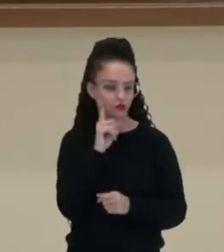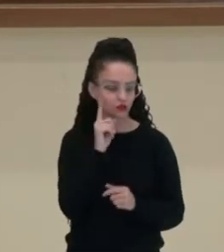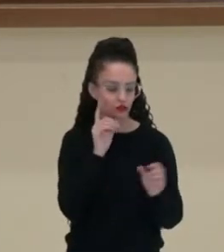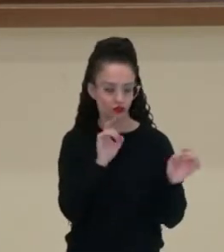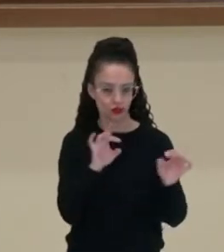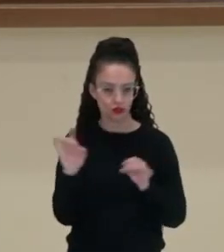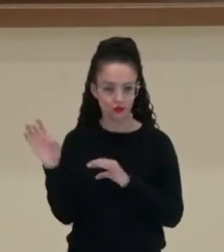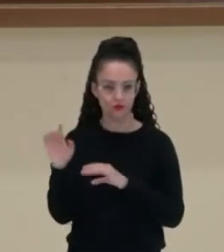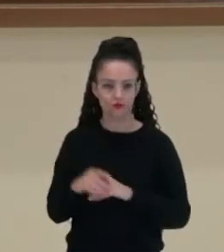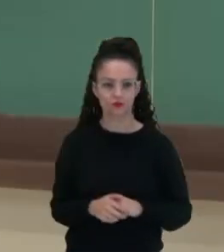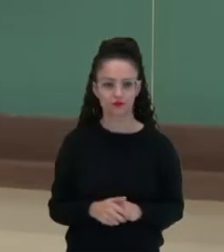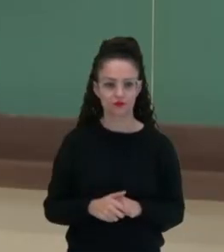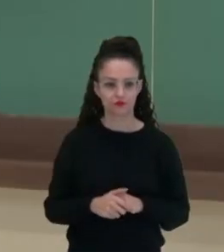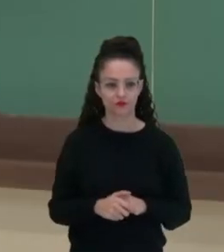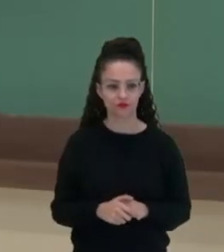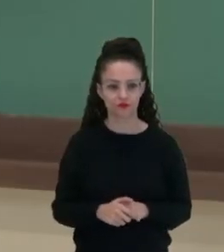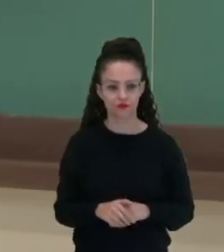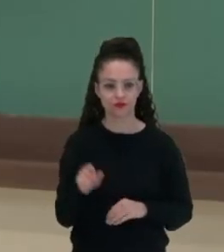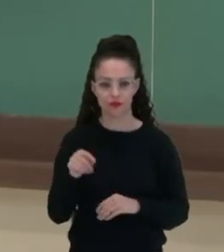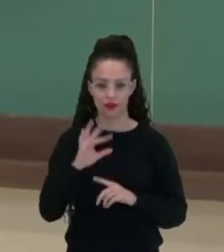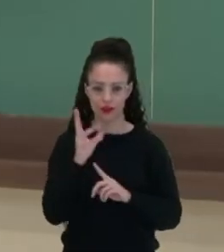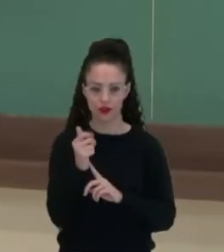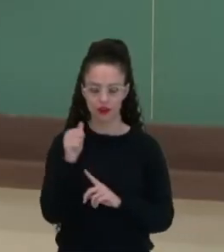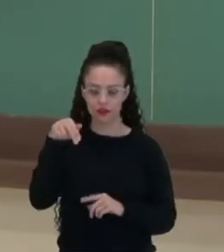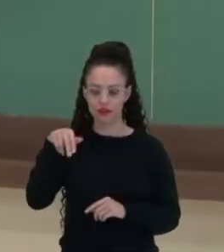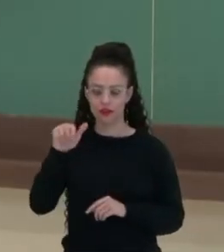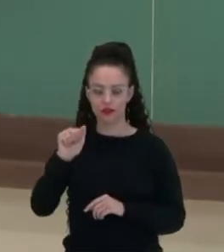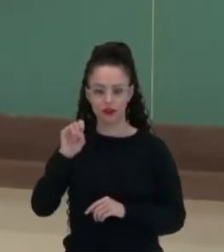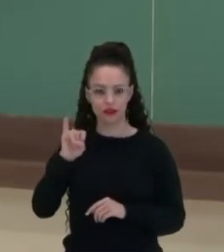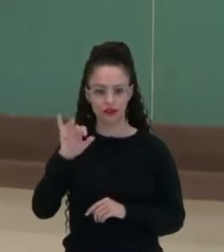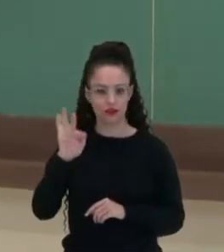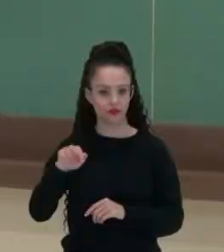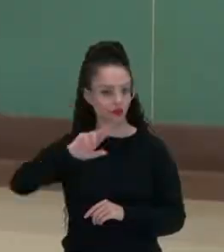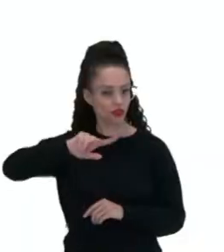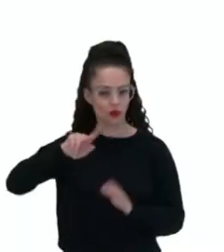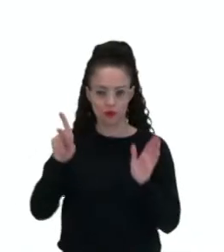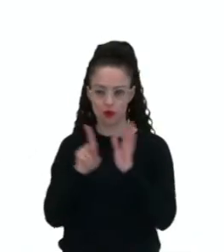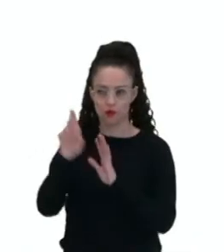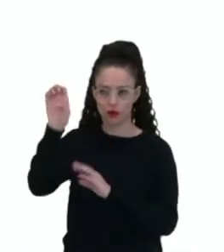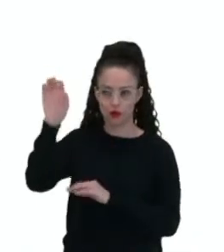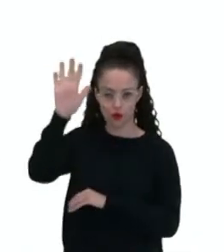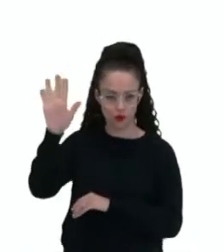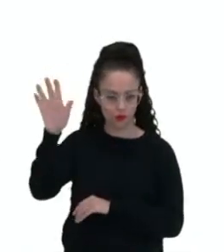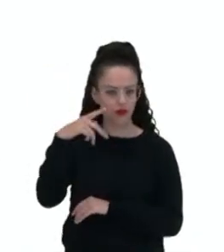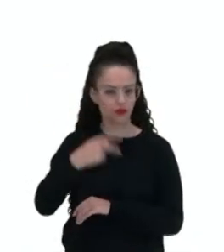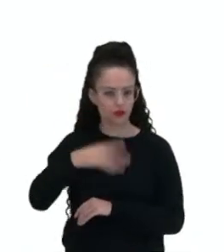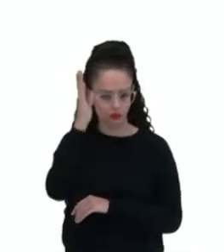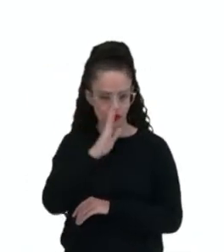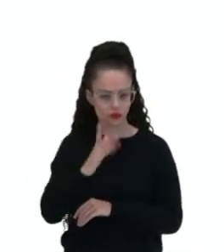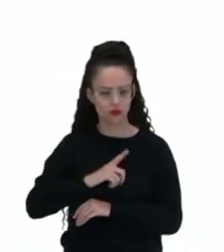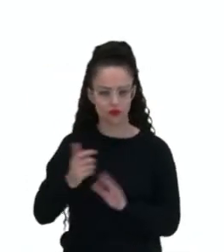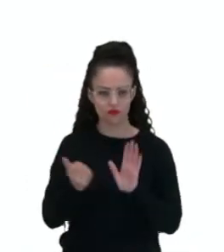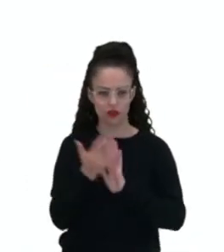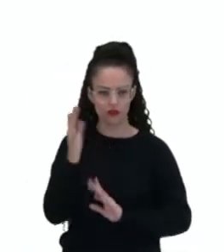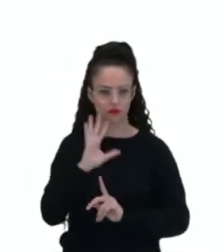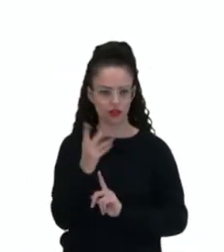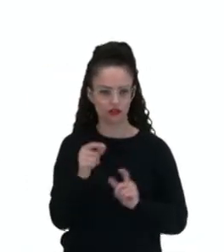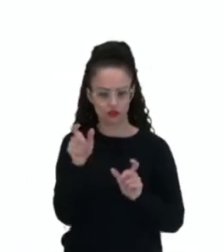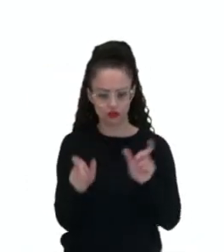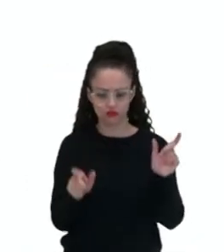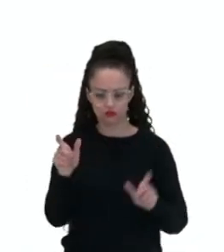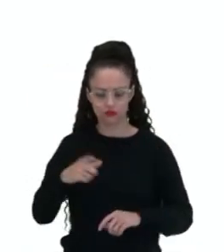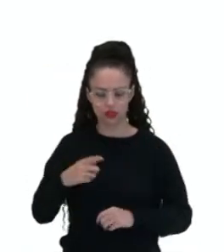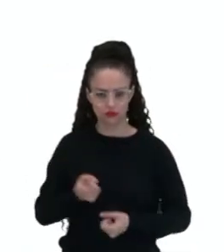cotidiano. Então, a arte naif não é exclusividade da Europa. O Brasil tem diversos artistas populares que possuem